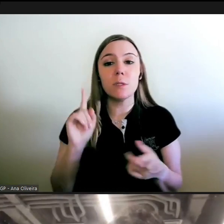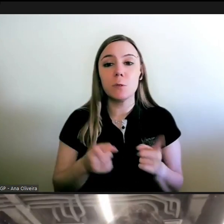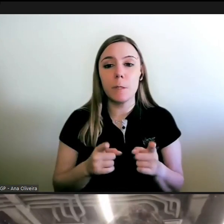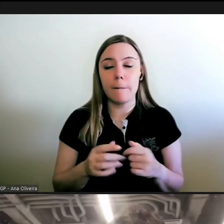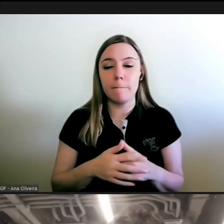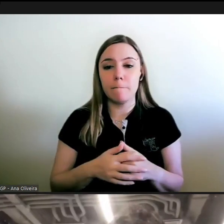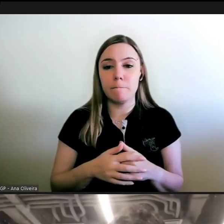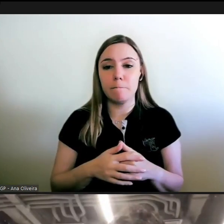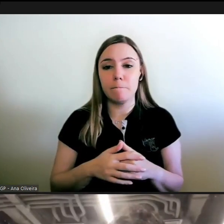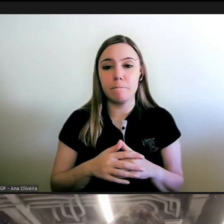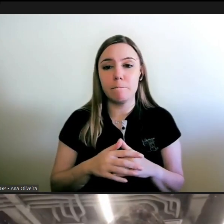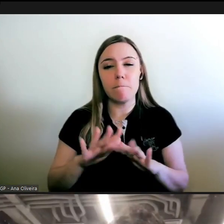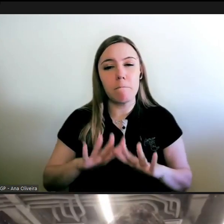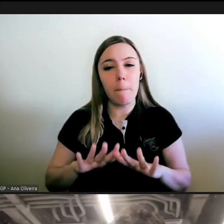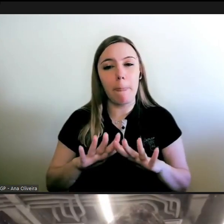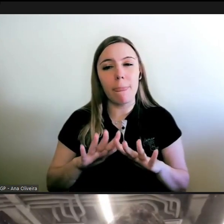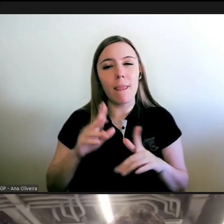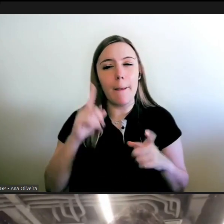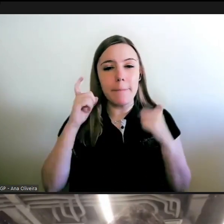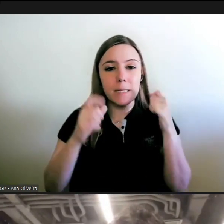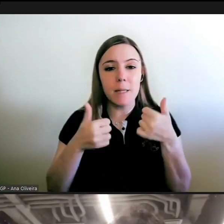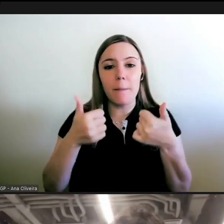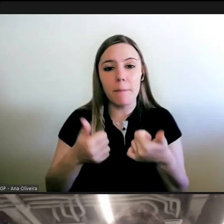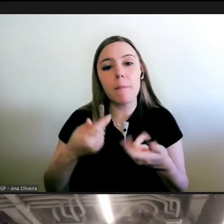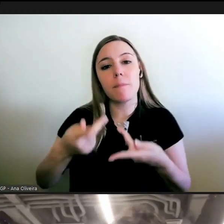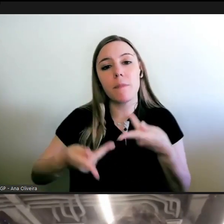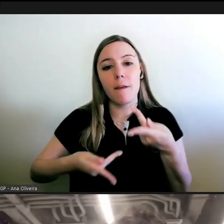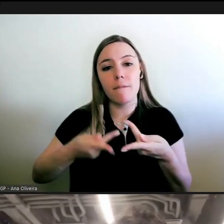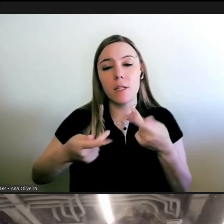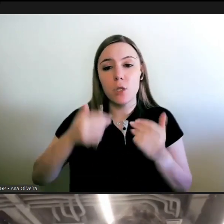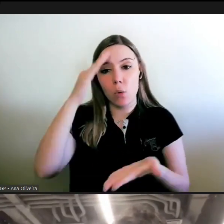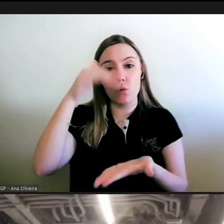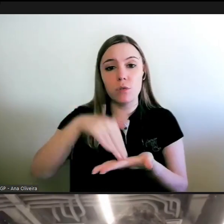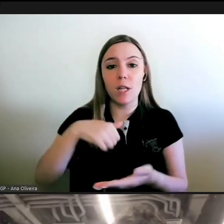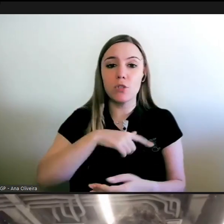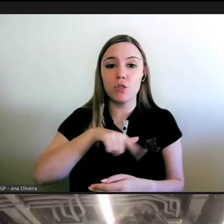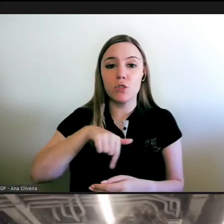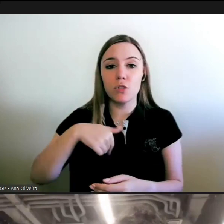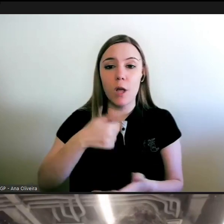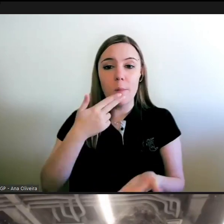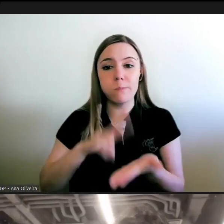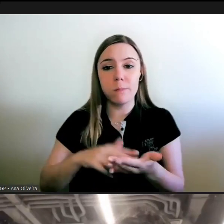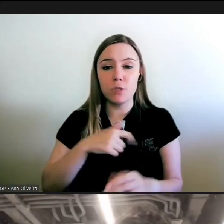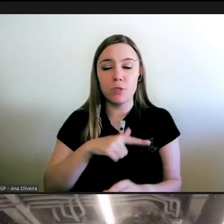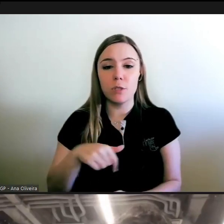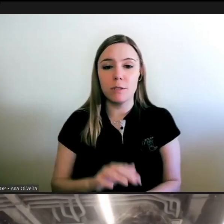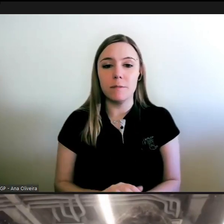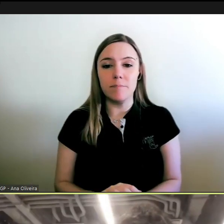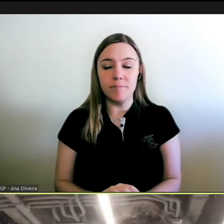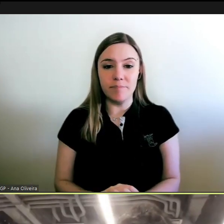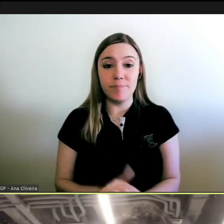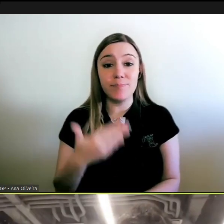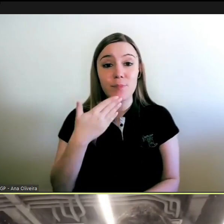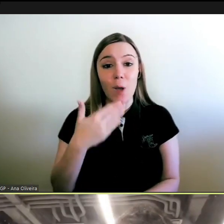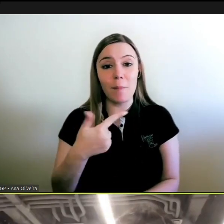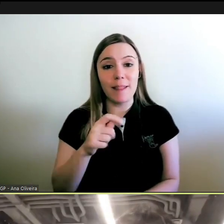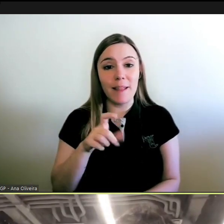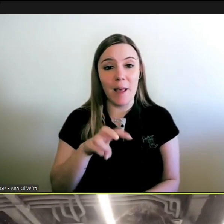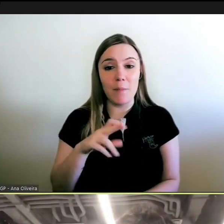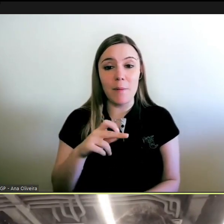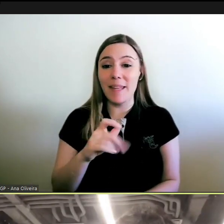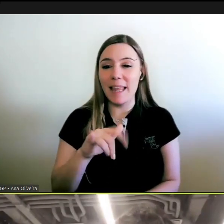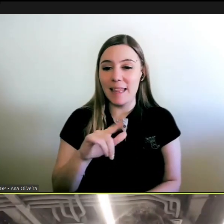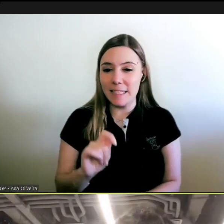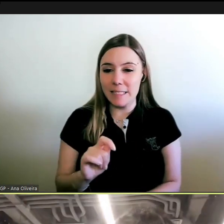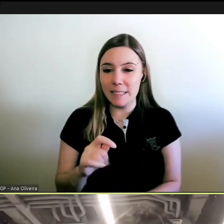e na avaliação dos nossos resultados e das nossas realidades. Obrigado, Telma. Alice, mesmo